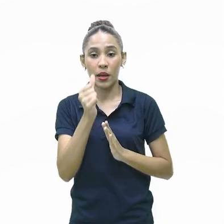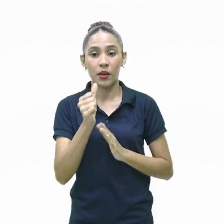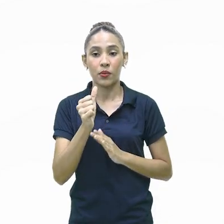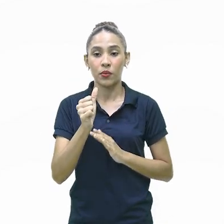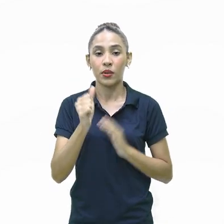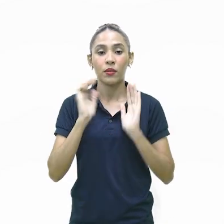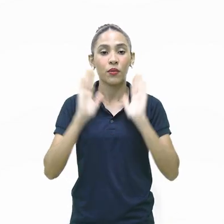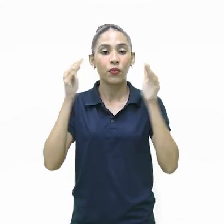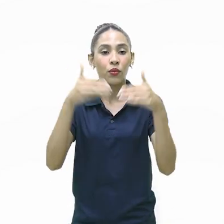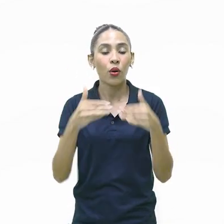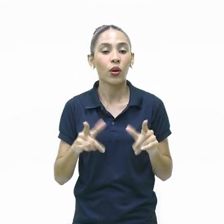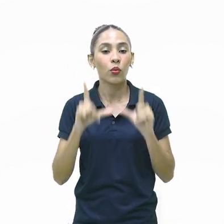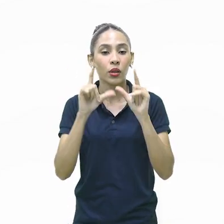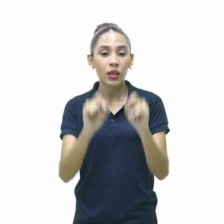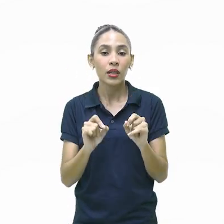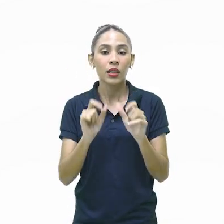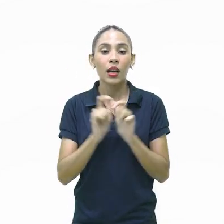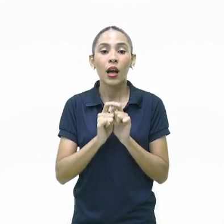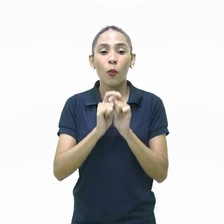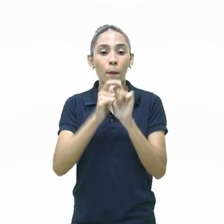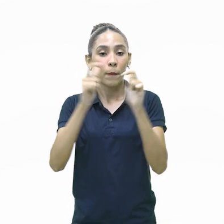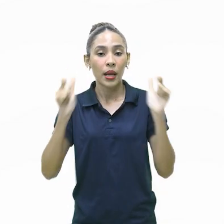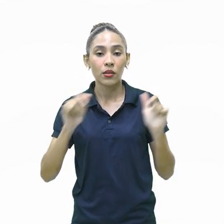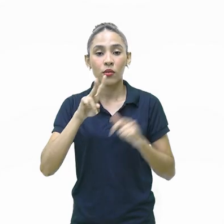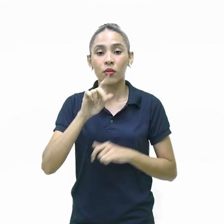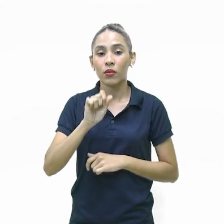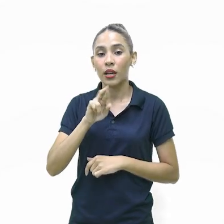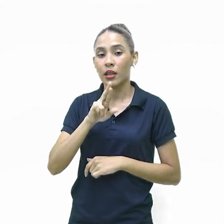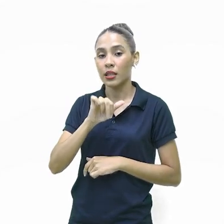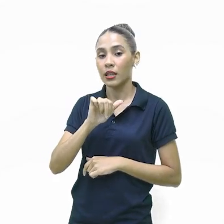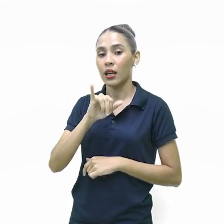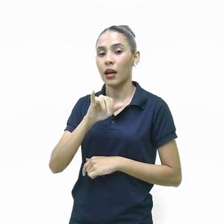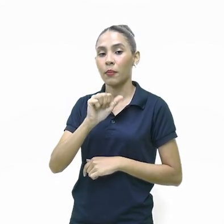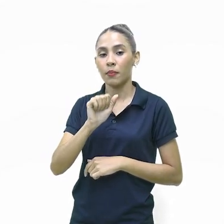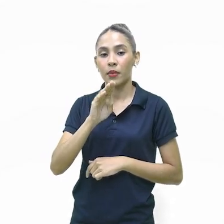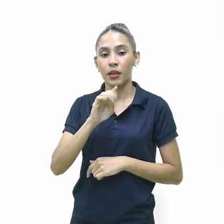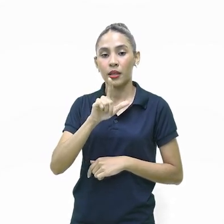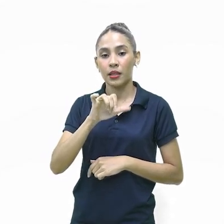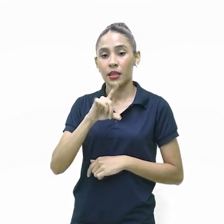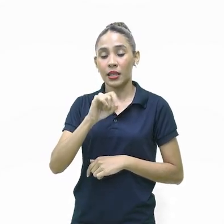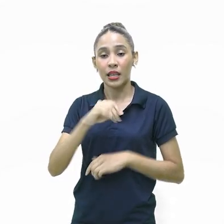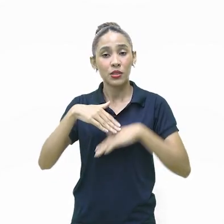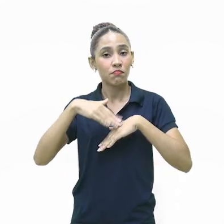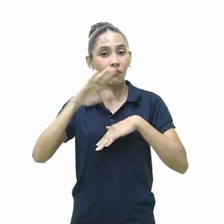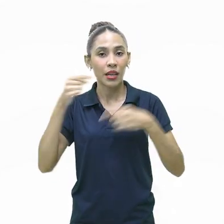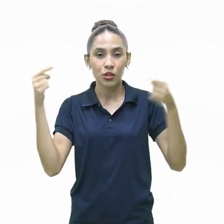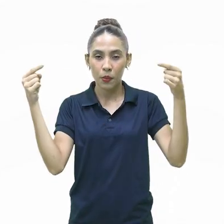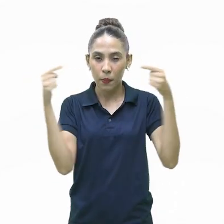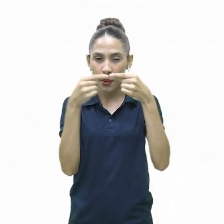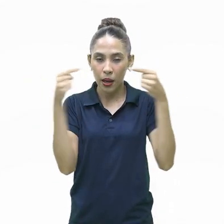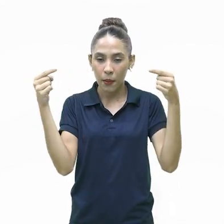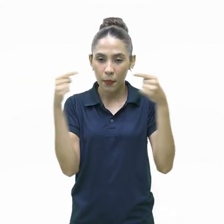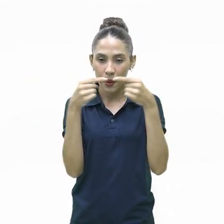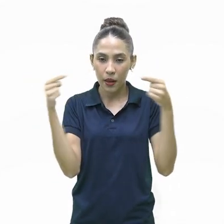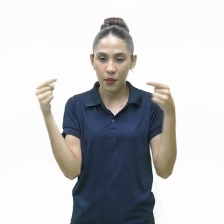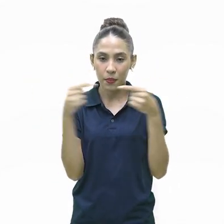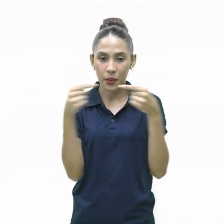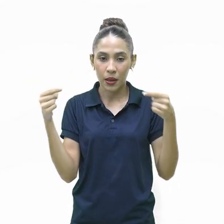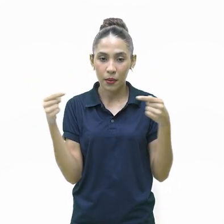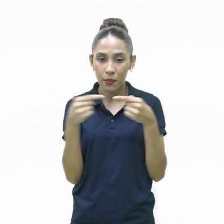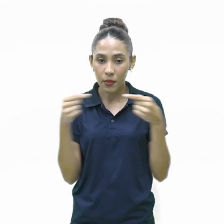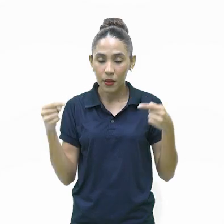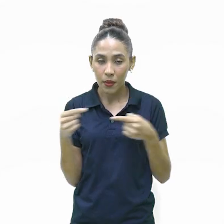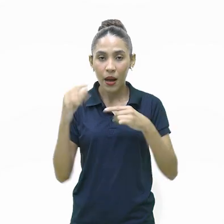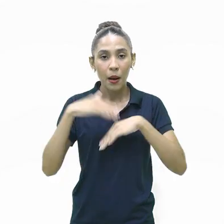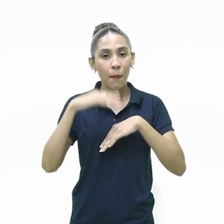gente enfatizou muito aqui, foi a variabilidade genética. Quanto mais ocorre o cruzamento de indivíduos, né,